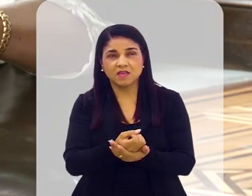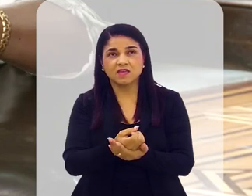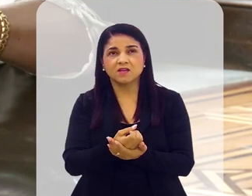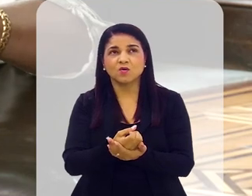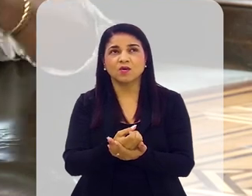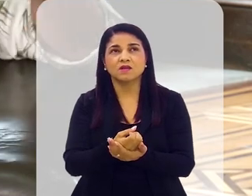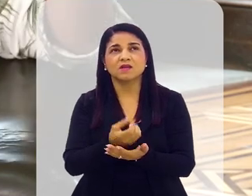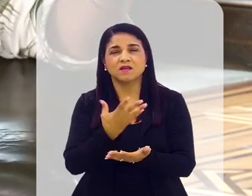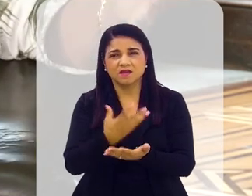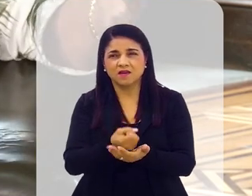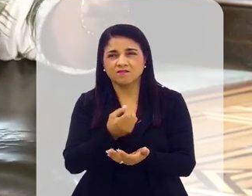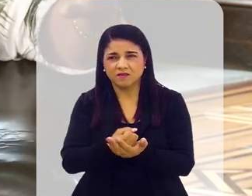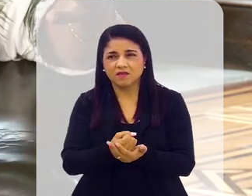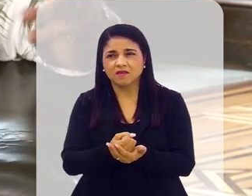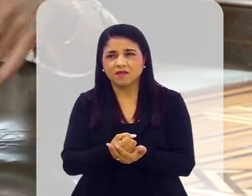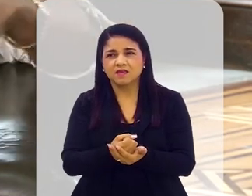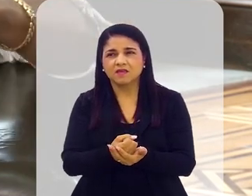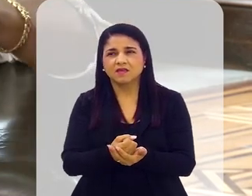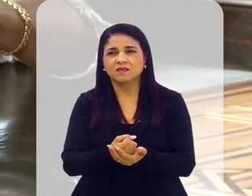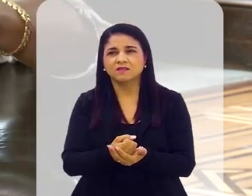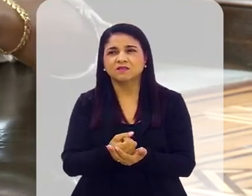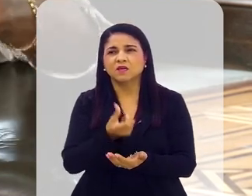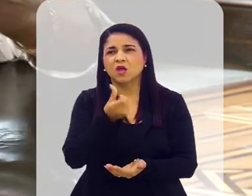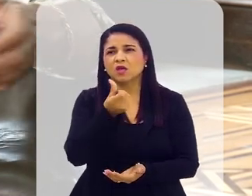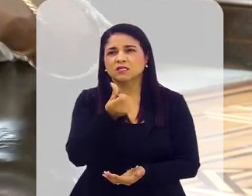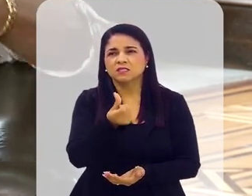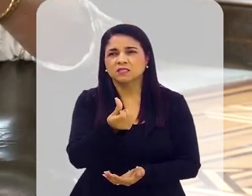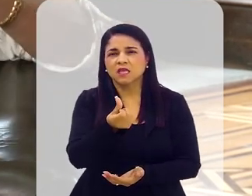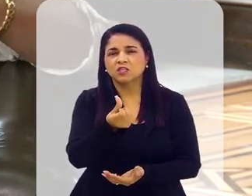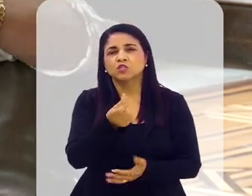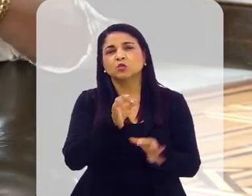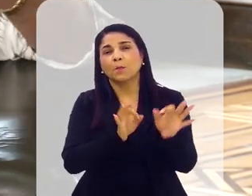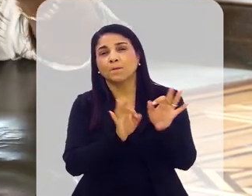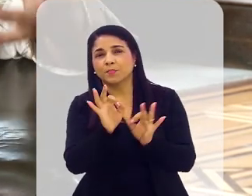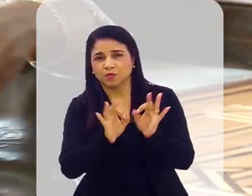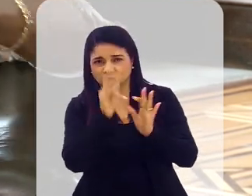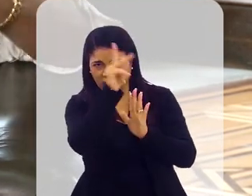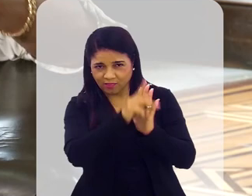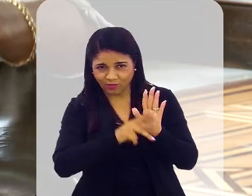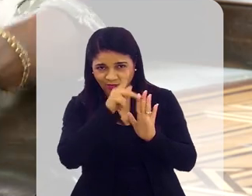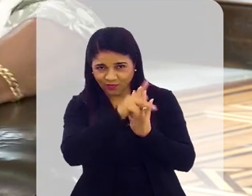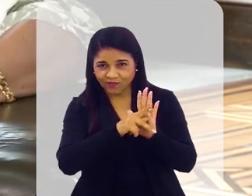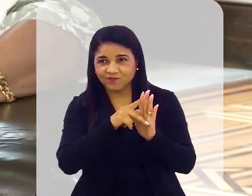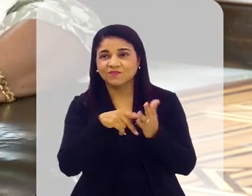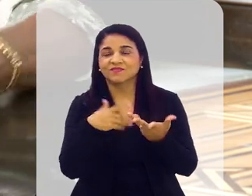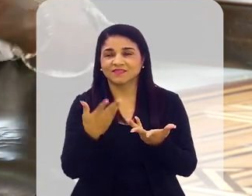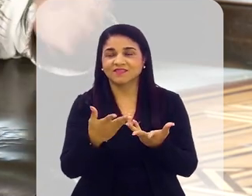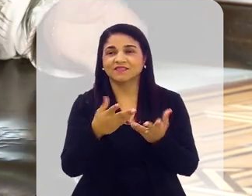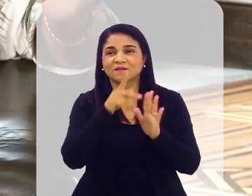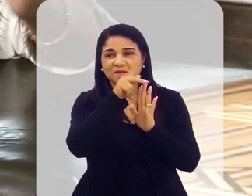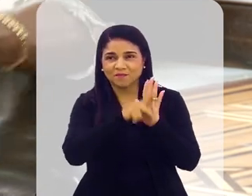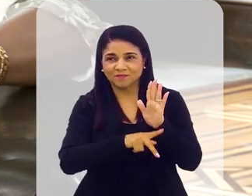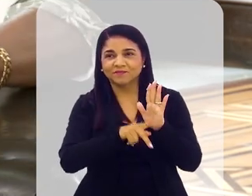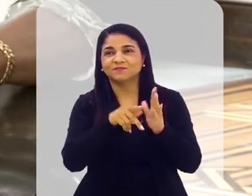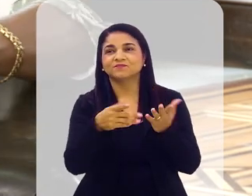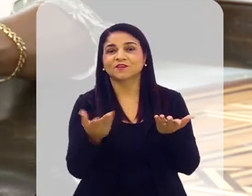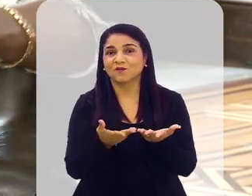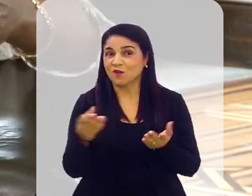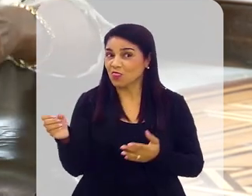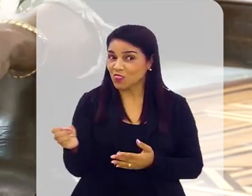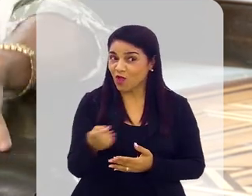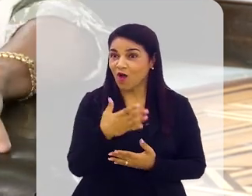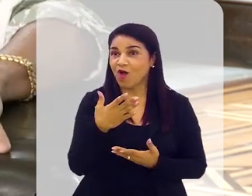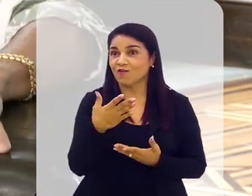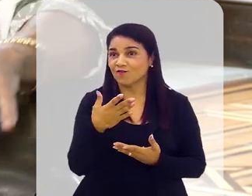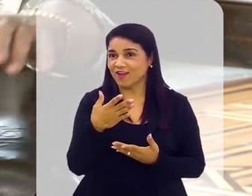o sexto, a gente não fala mais CD, né? É trabalho agora, né? O sexto mudou projeto, tudo. Enfim. Projeto, sim. Eu vou lançar uma nova aqui agora